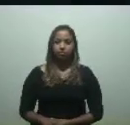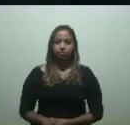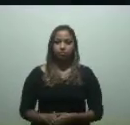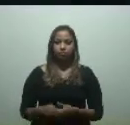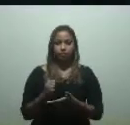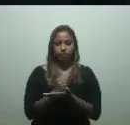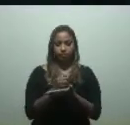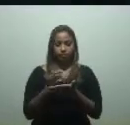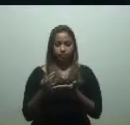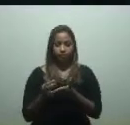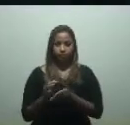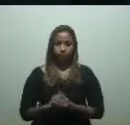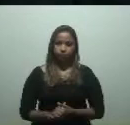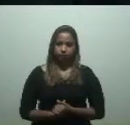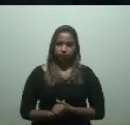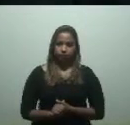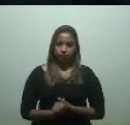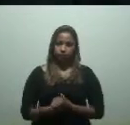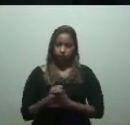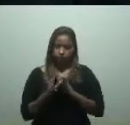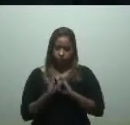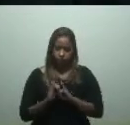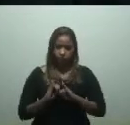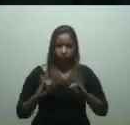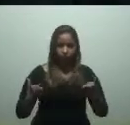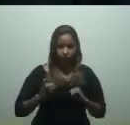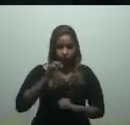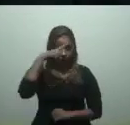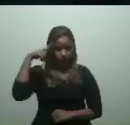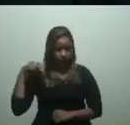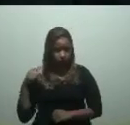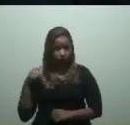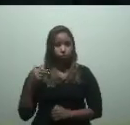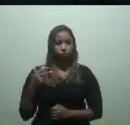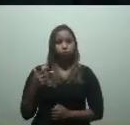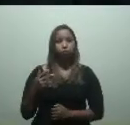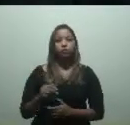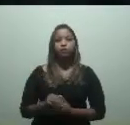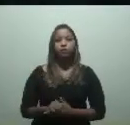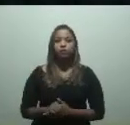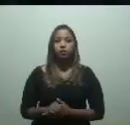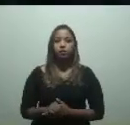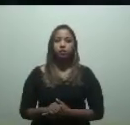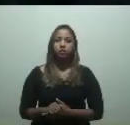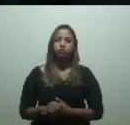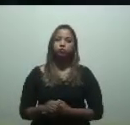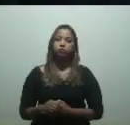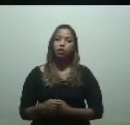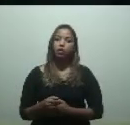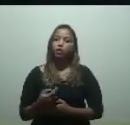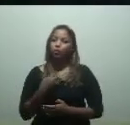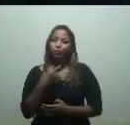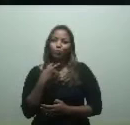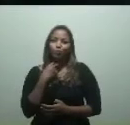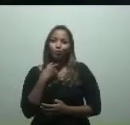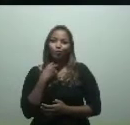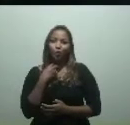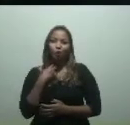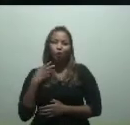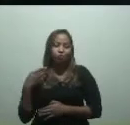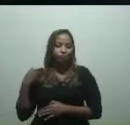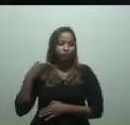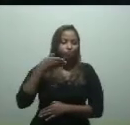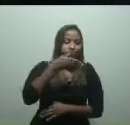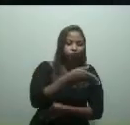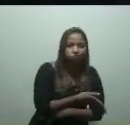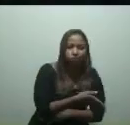Atestado médico. Atesto para os devidos fins que Raimunda Nilda da Silva Cruz se encontra impossibilitada de